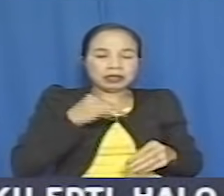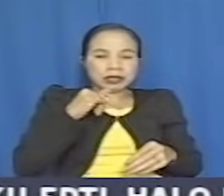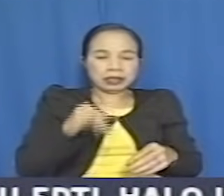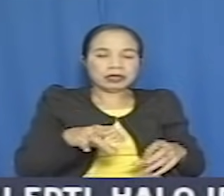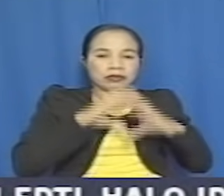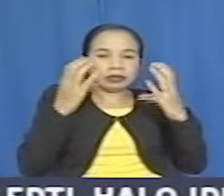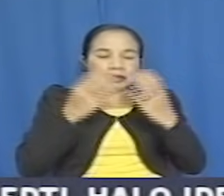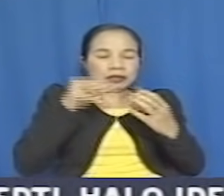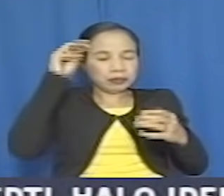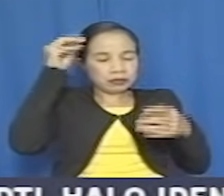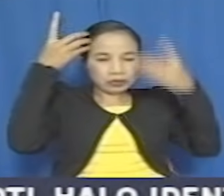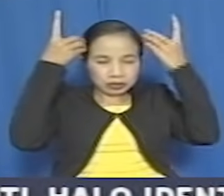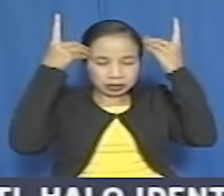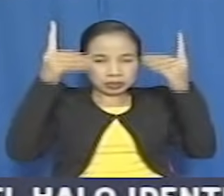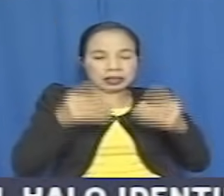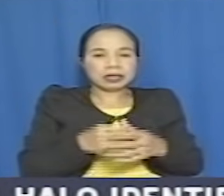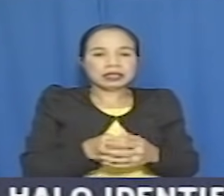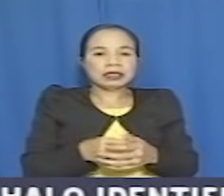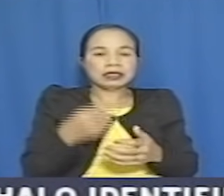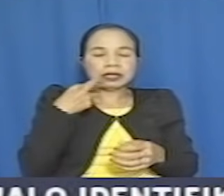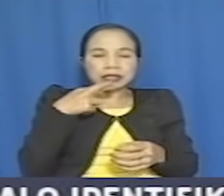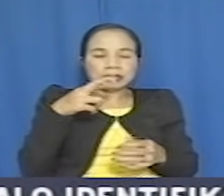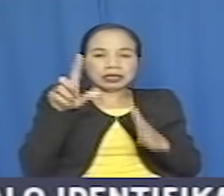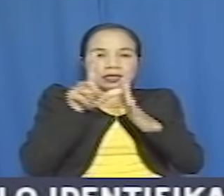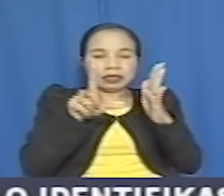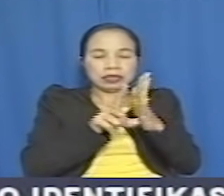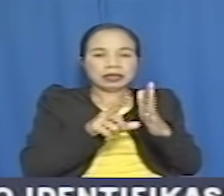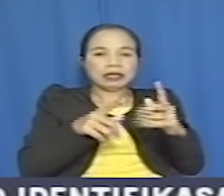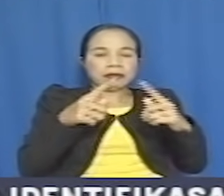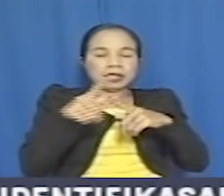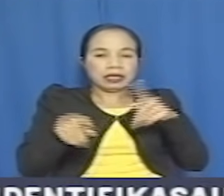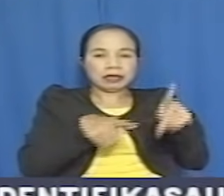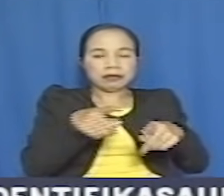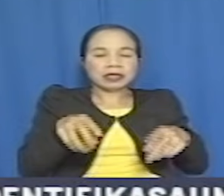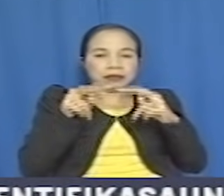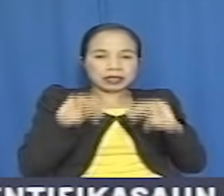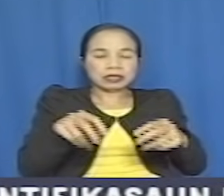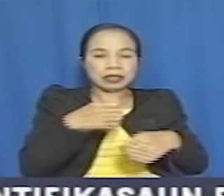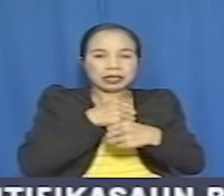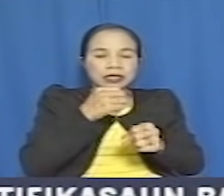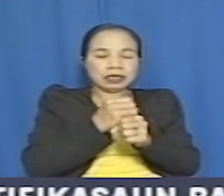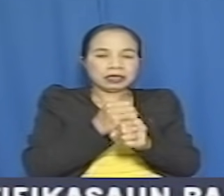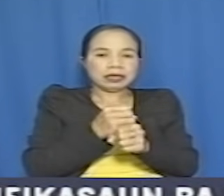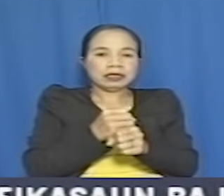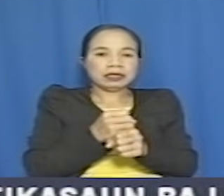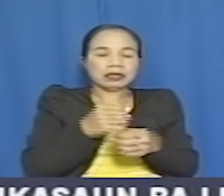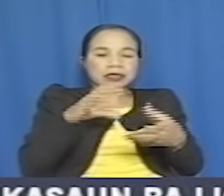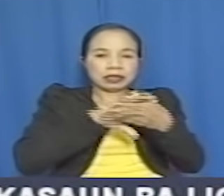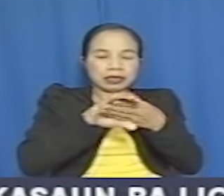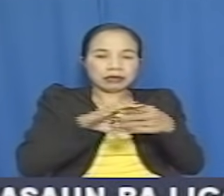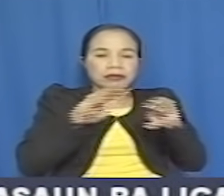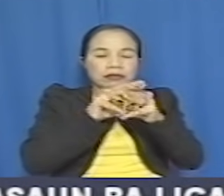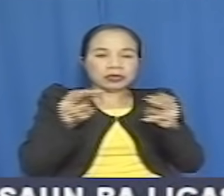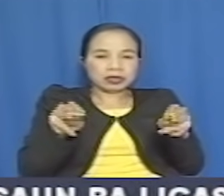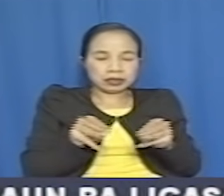Conselho Ministro Moss decide no ato resolução ida ba cidadão Sira, nebe precisa halo recenseamento eleitoral e a